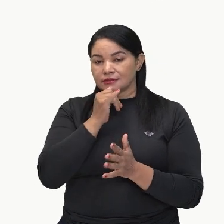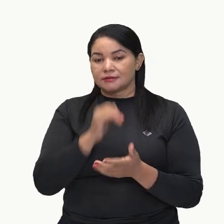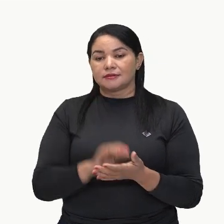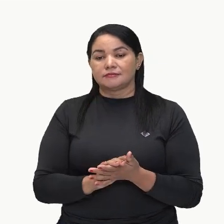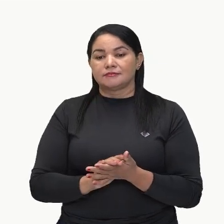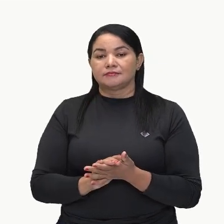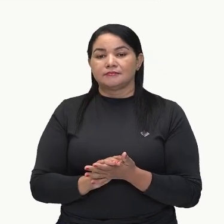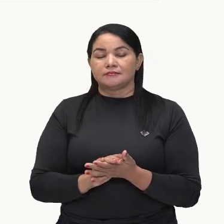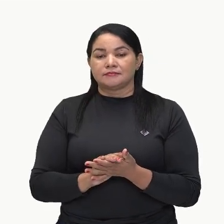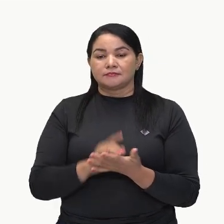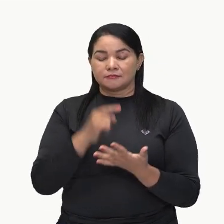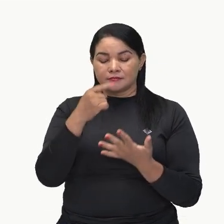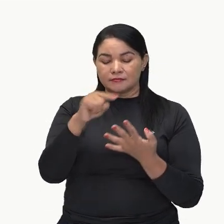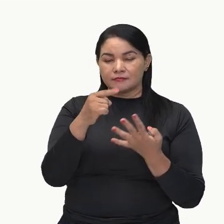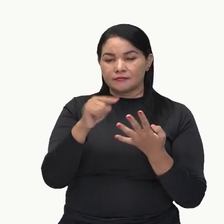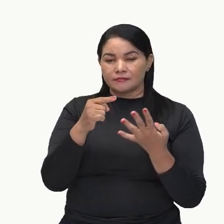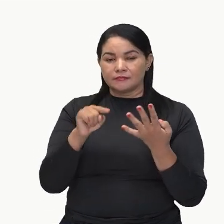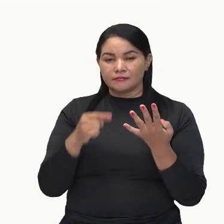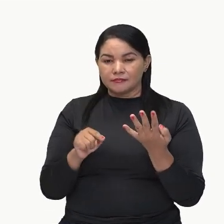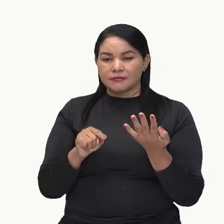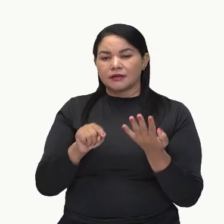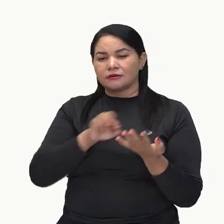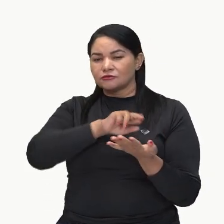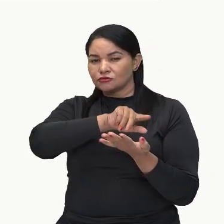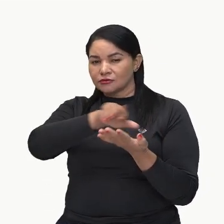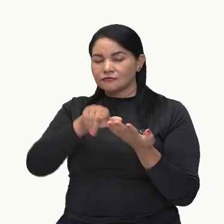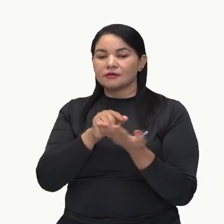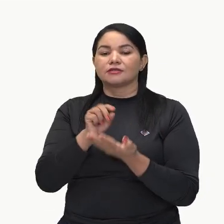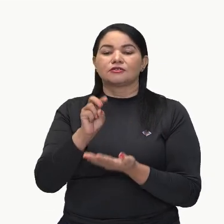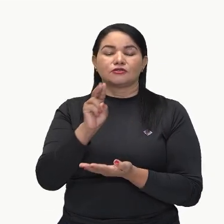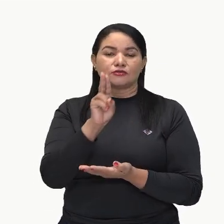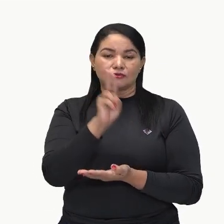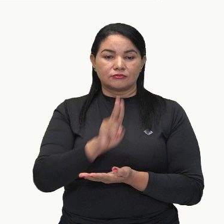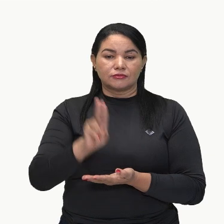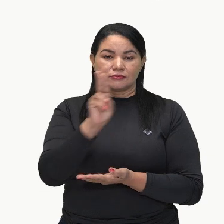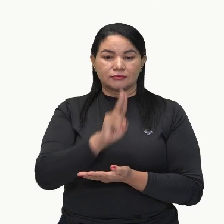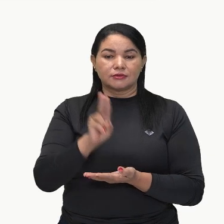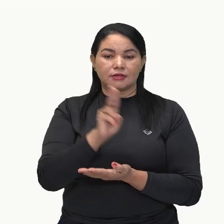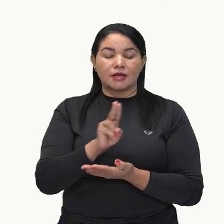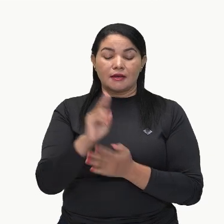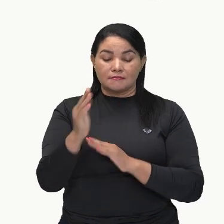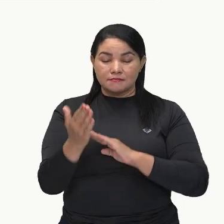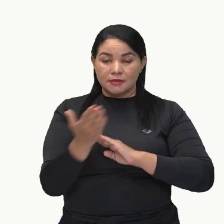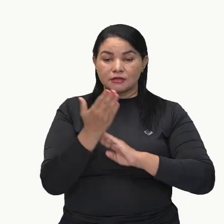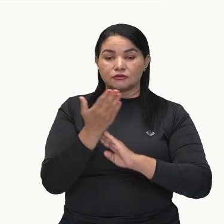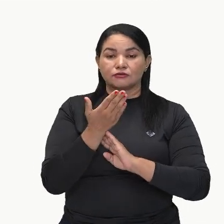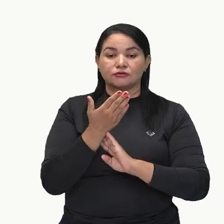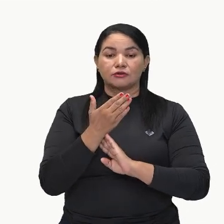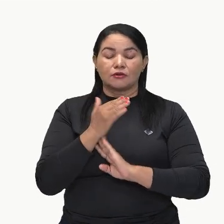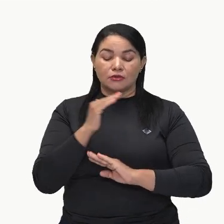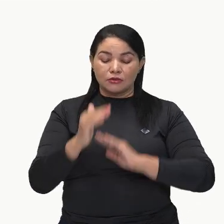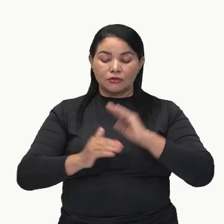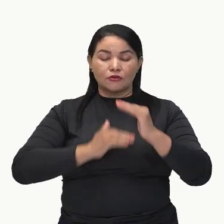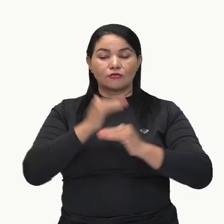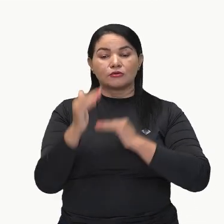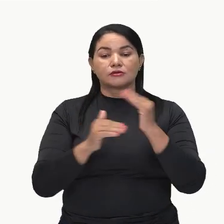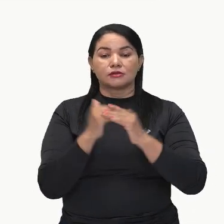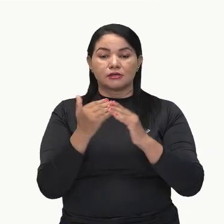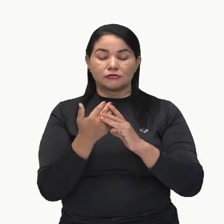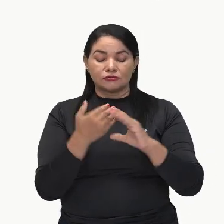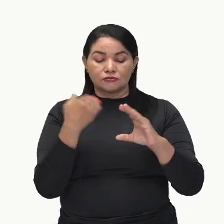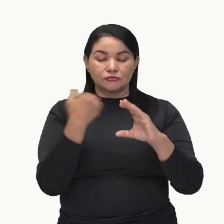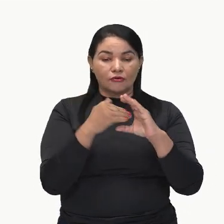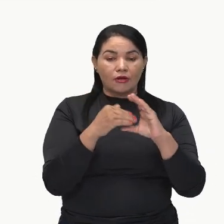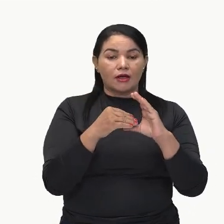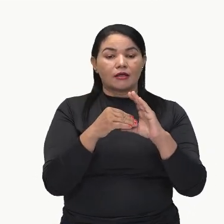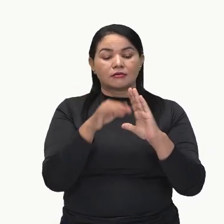por isso, diante disso. Então, essas construções me auxiliam nesse processo de inserir qual